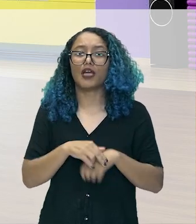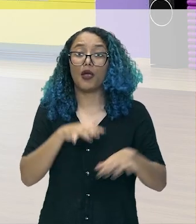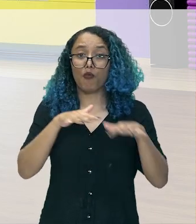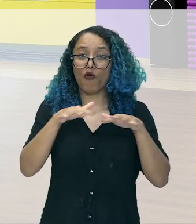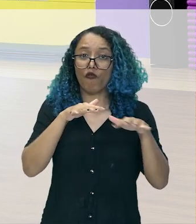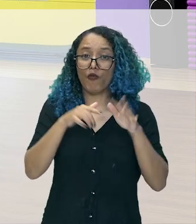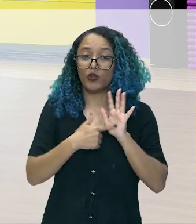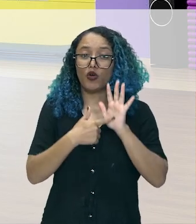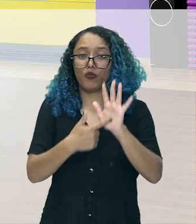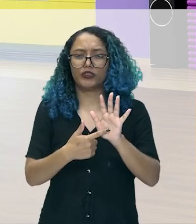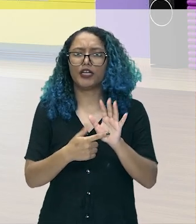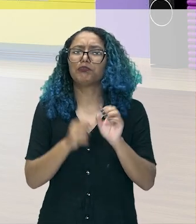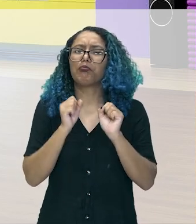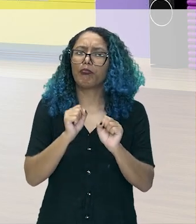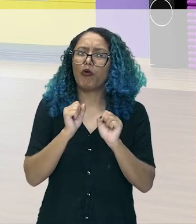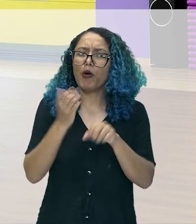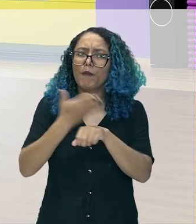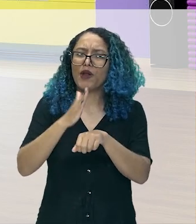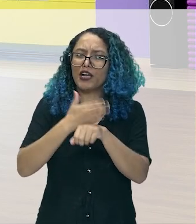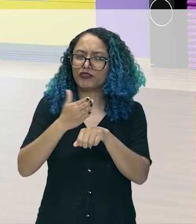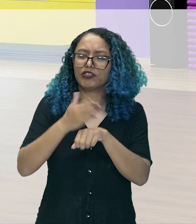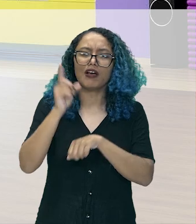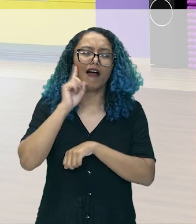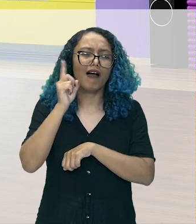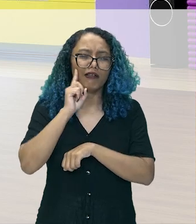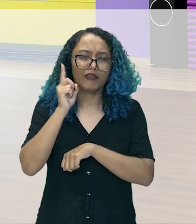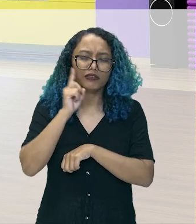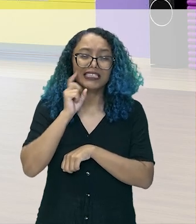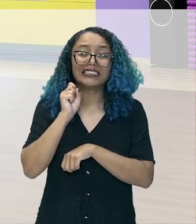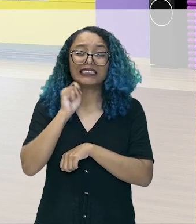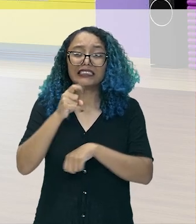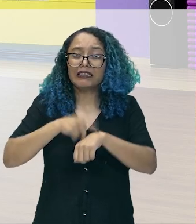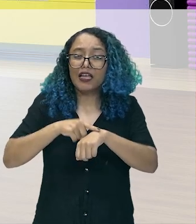Desceu. Mais uma vez. Subiu.